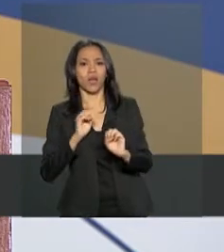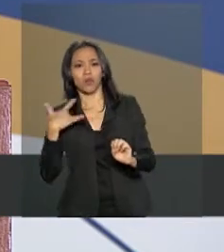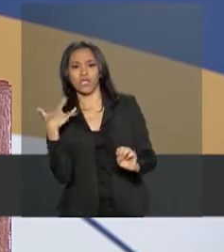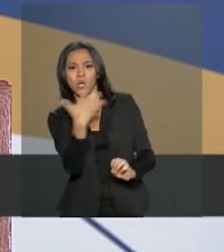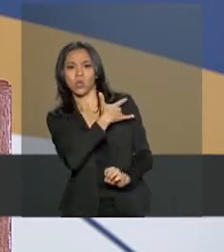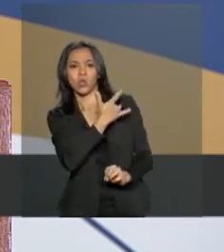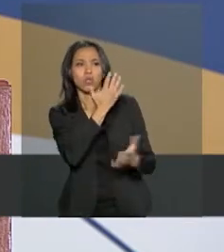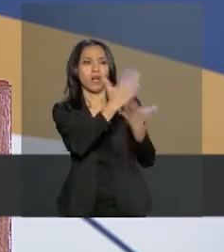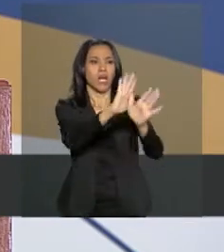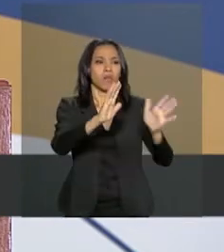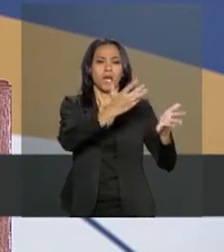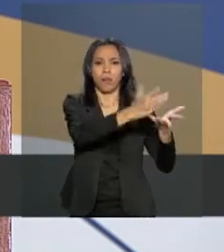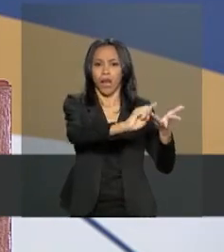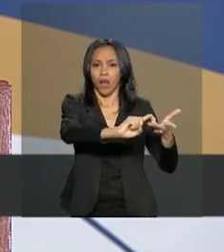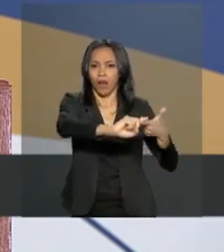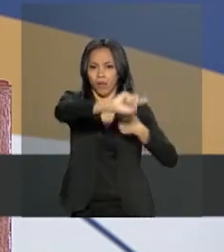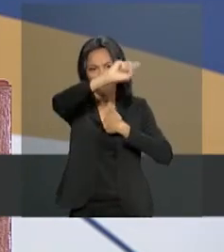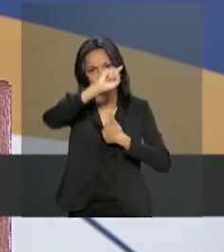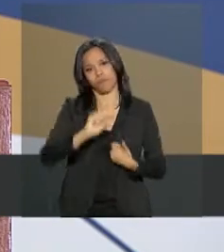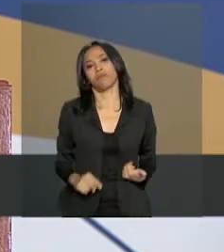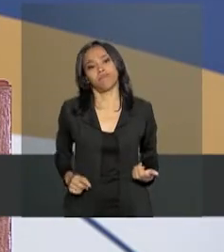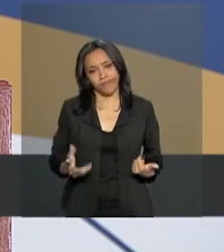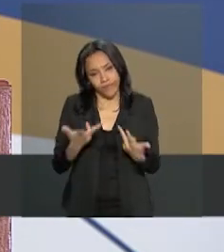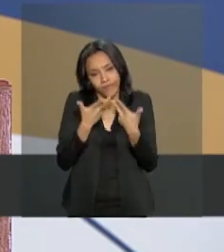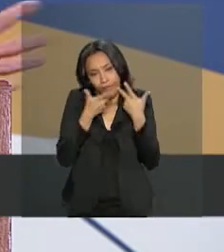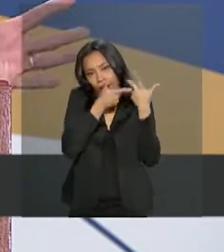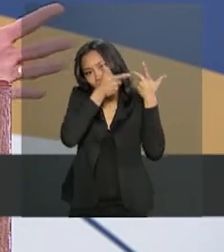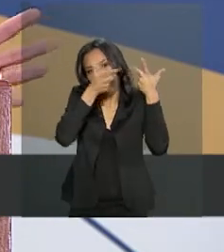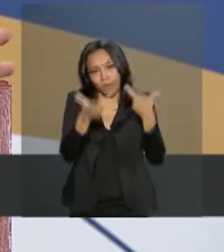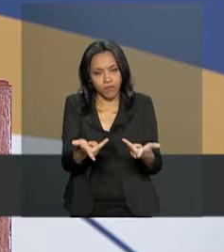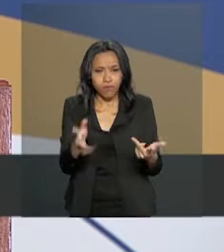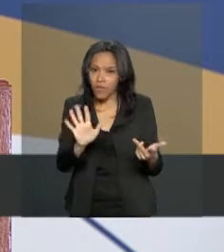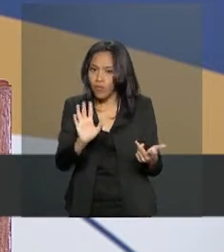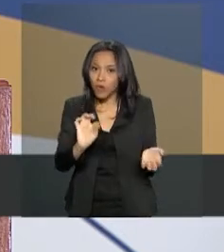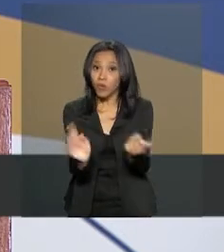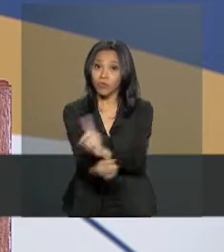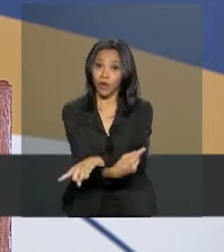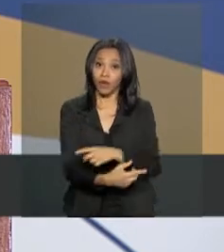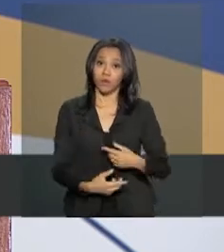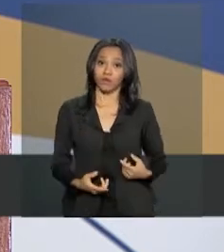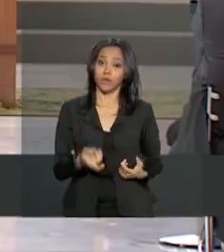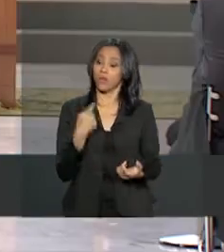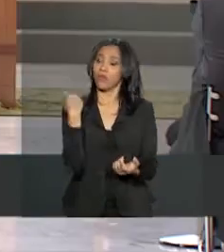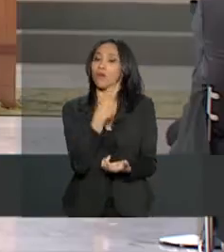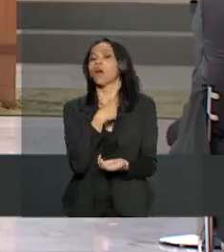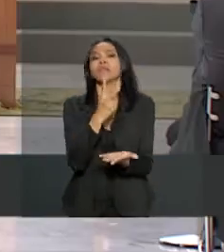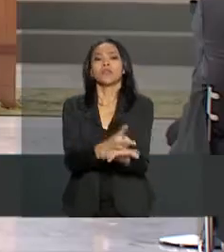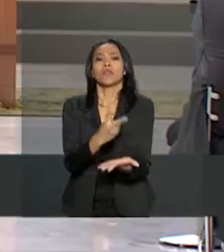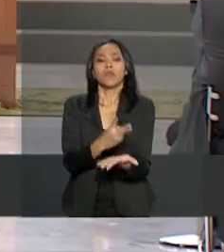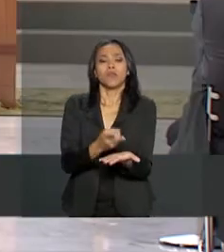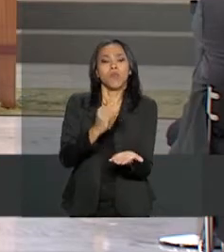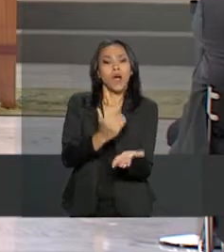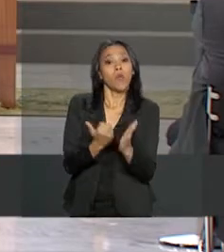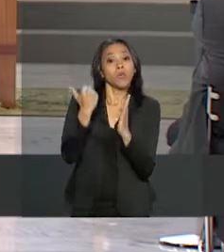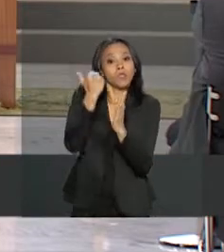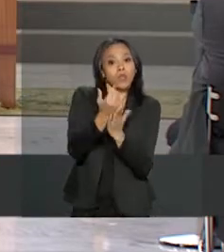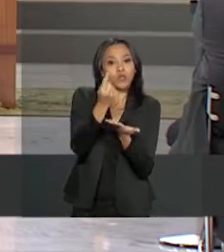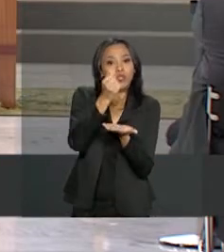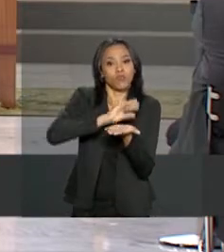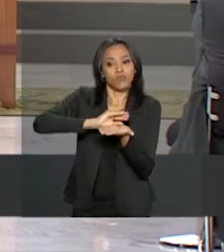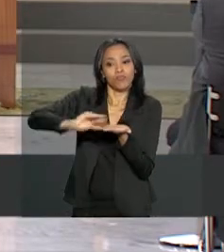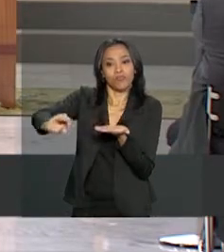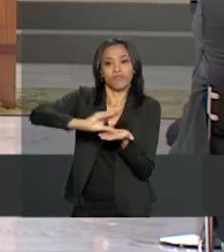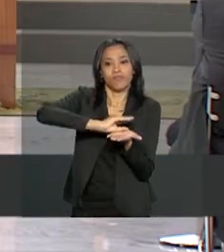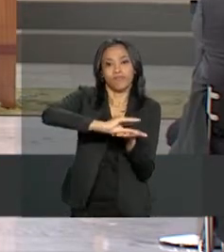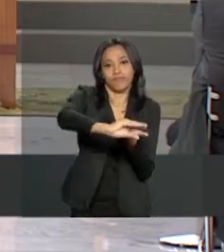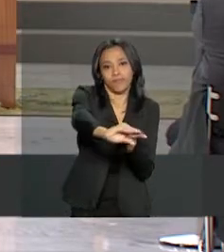transparência do nosso ministro aqui né e ao contrário nós sempre comentamos essas verbas então